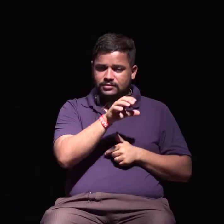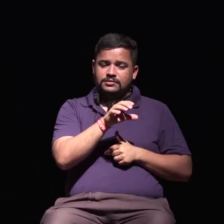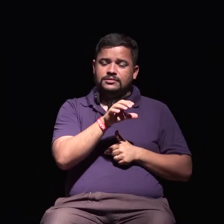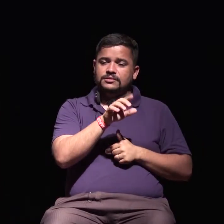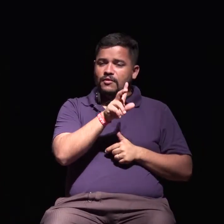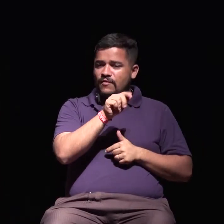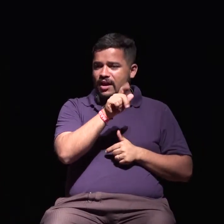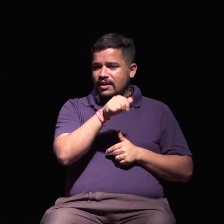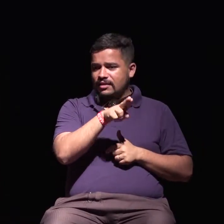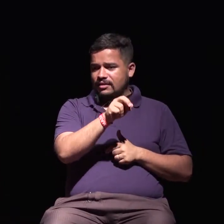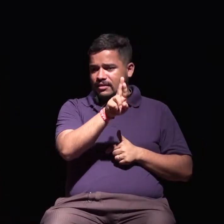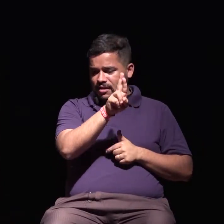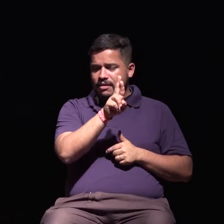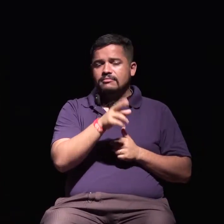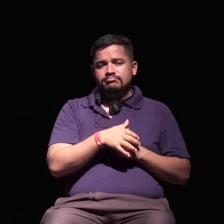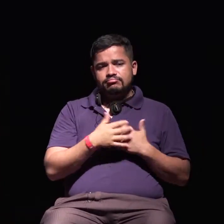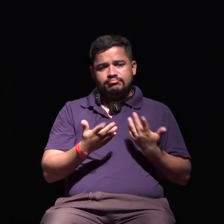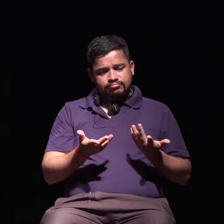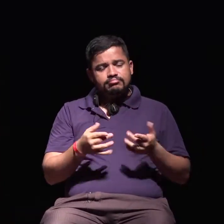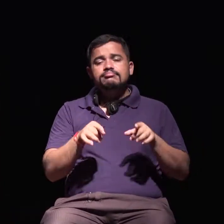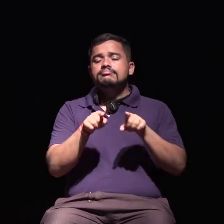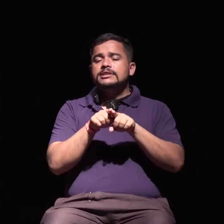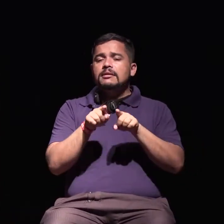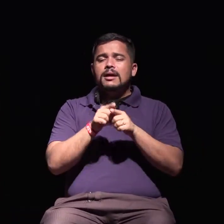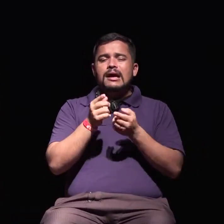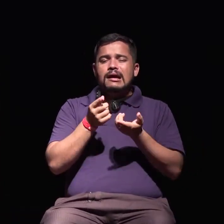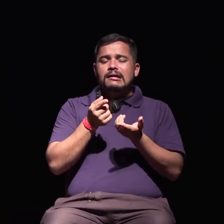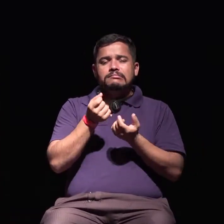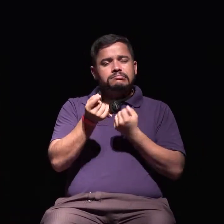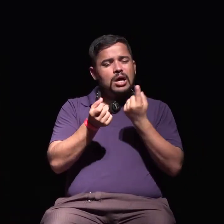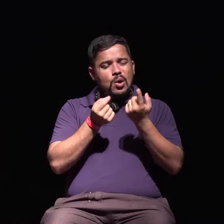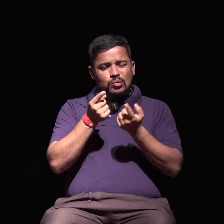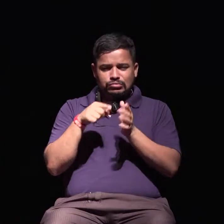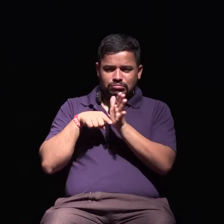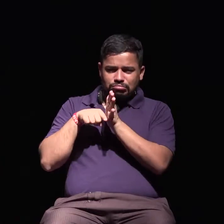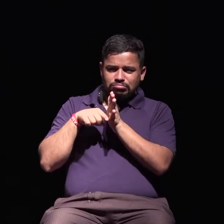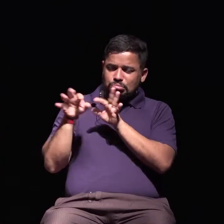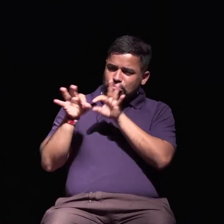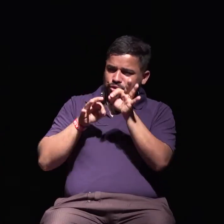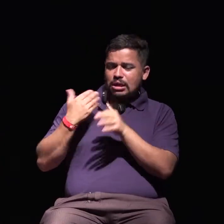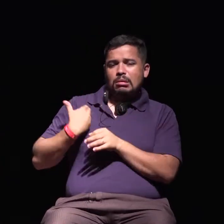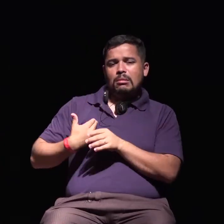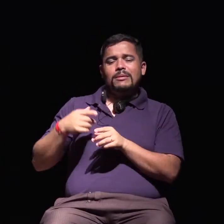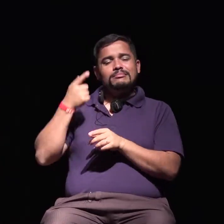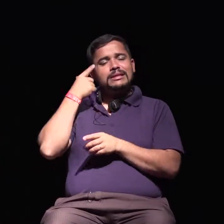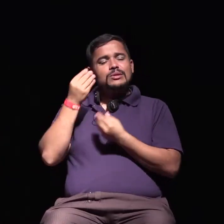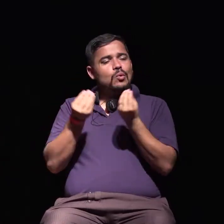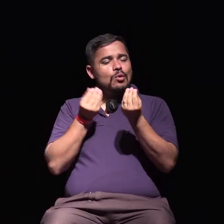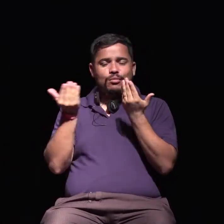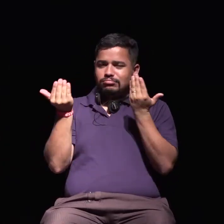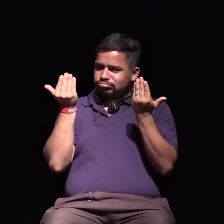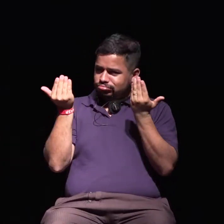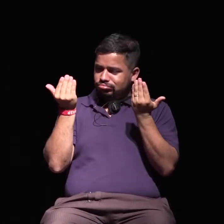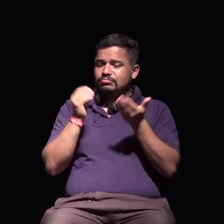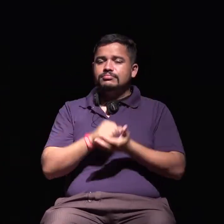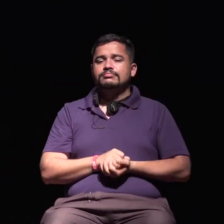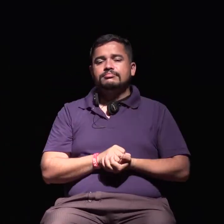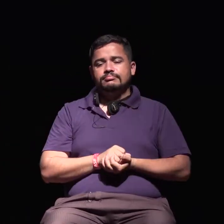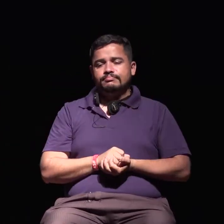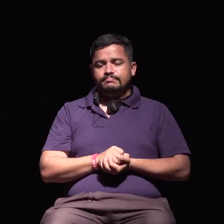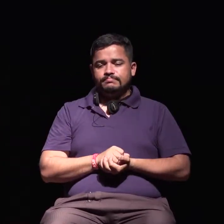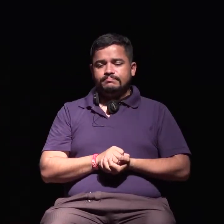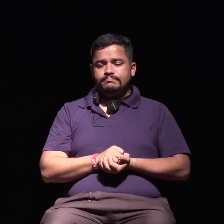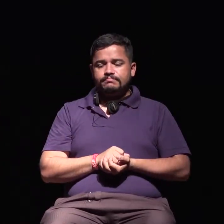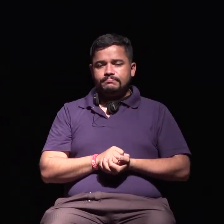Schwartz, que é Transobjeto, e em alguns projetos meus para poder pensar essas relações. Preciso